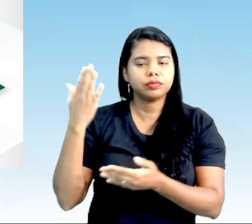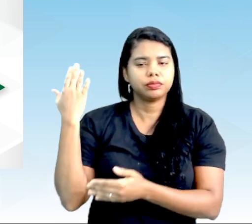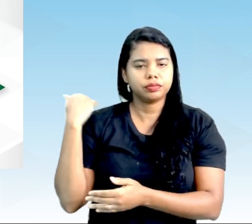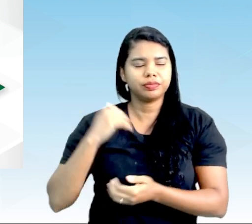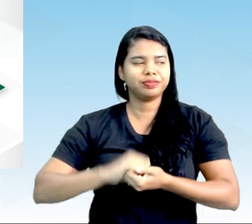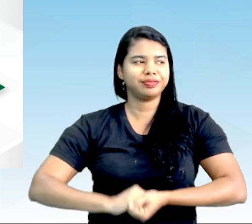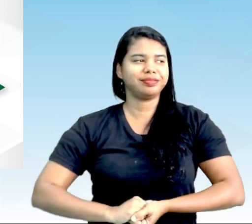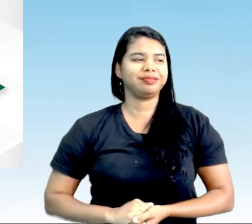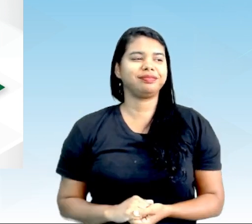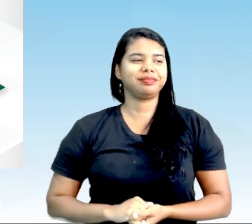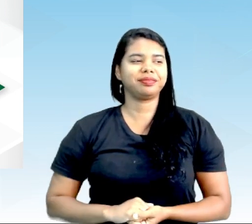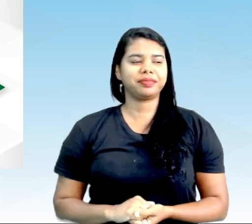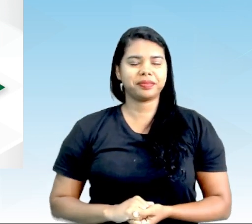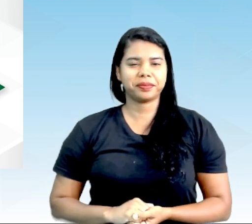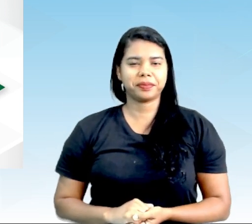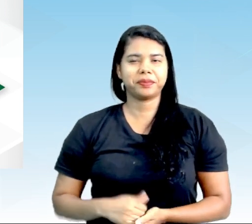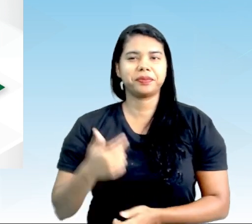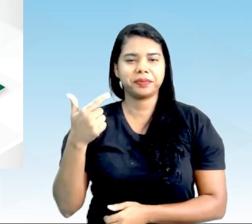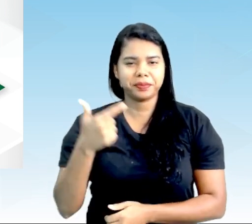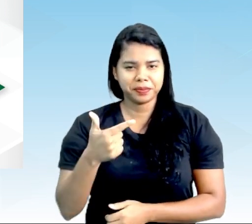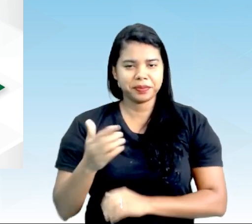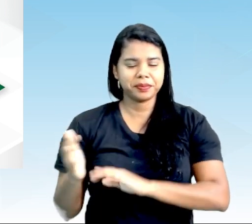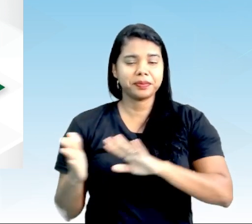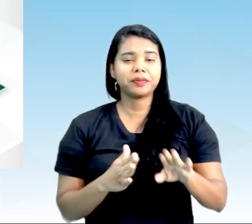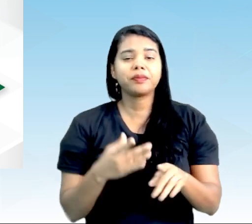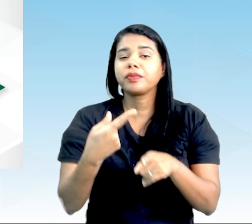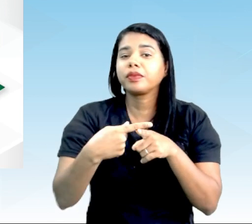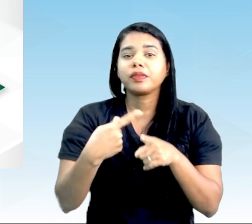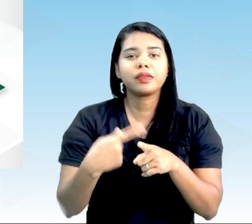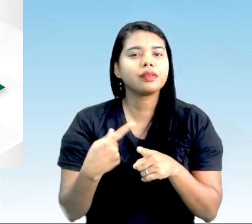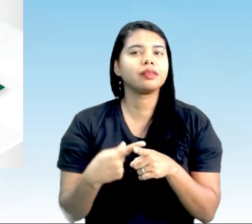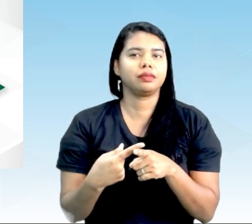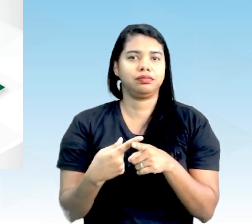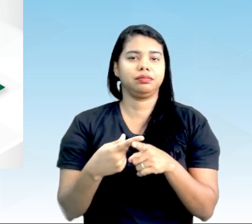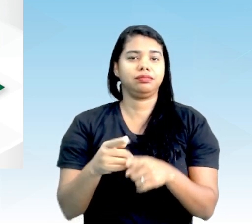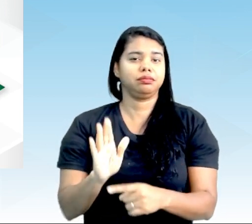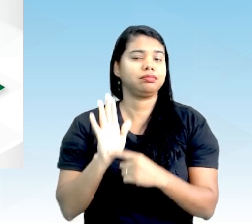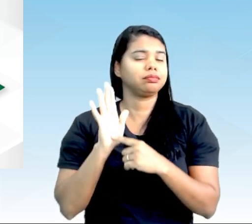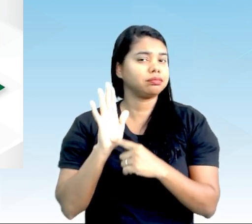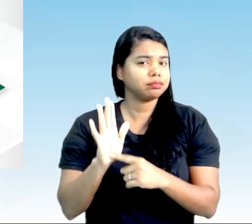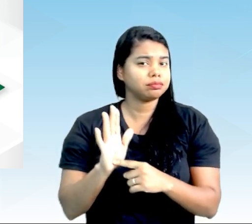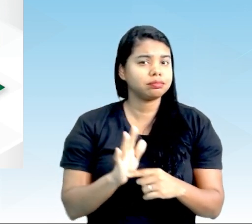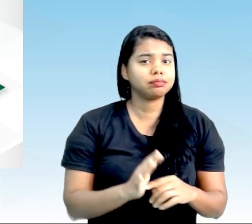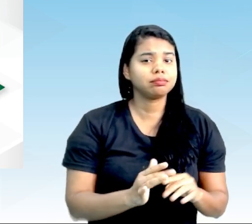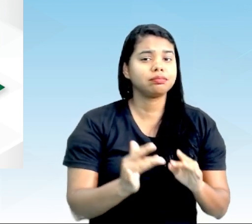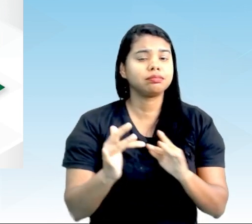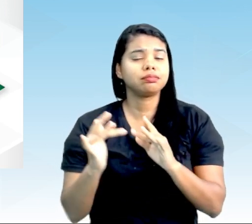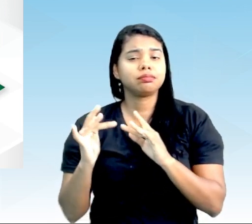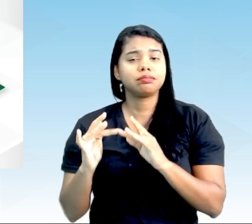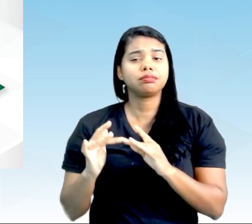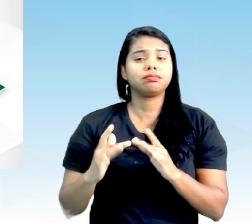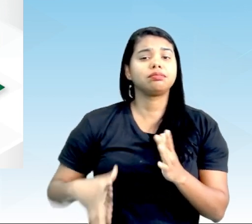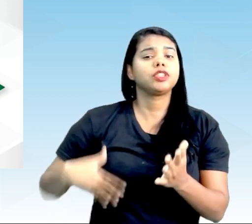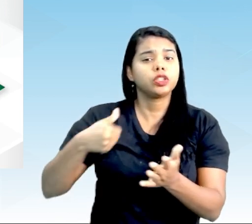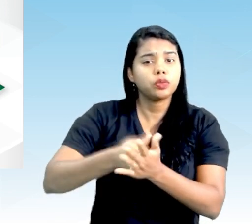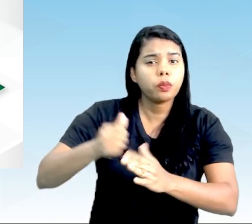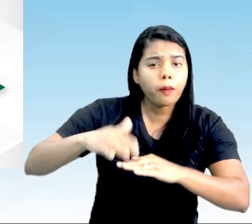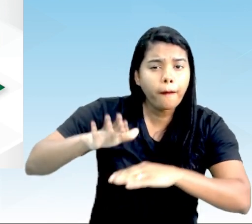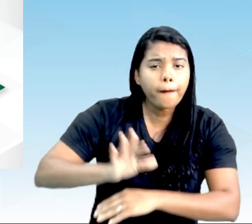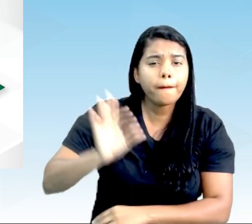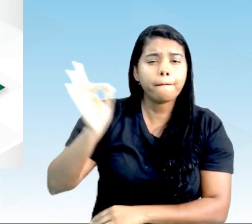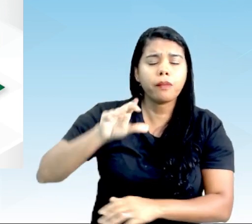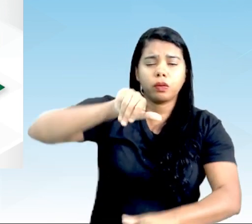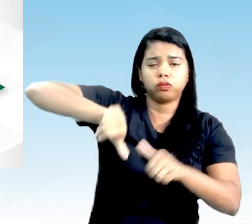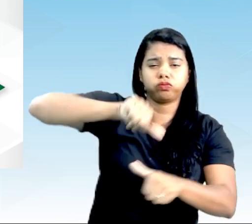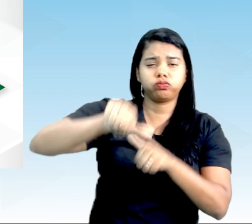época. Beleza? Segundo, porque a imposição associada, além de cobrar mais,